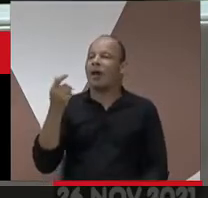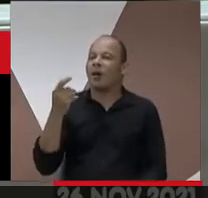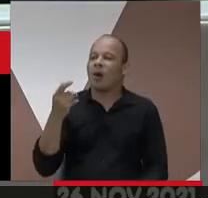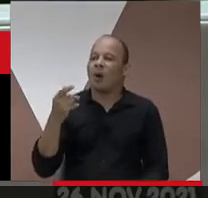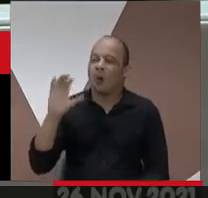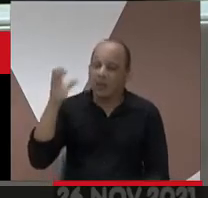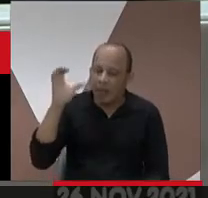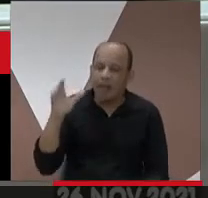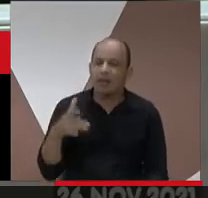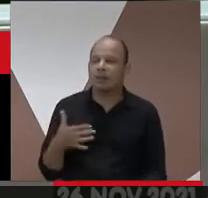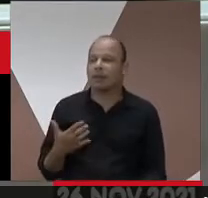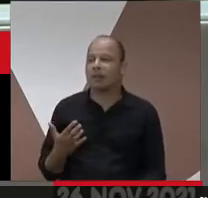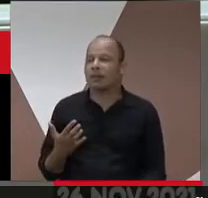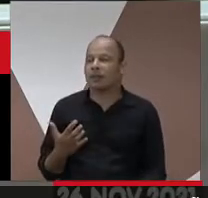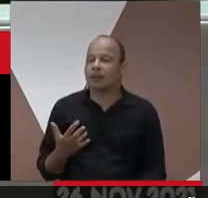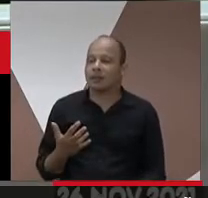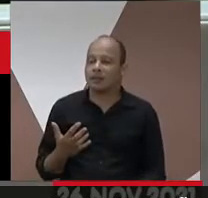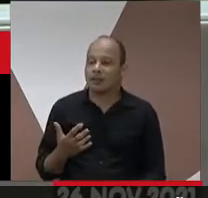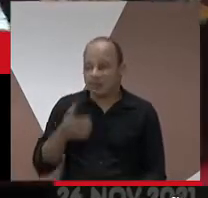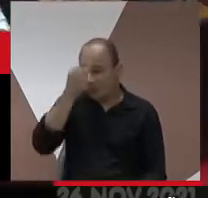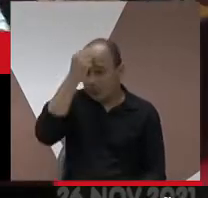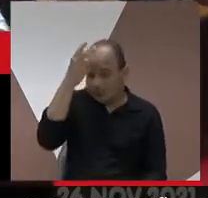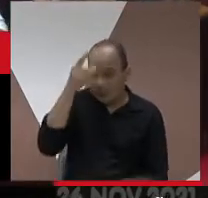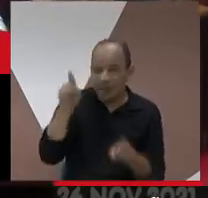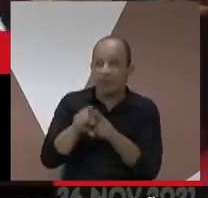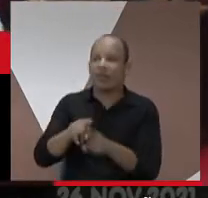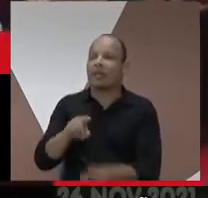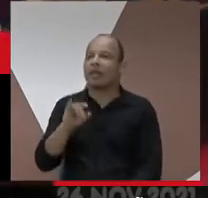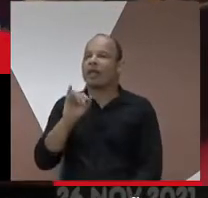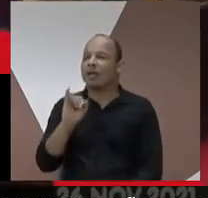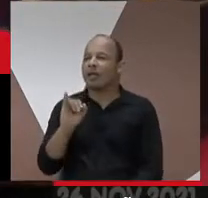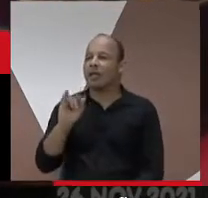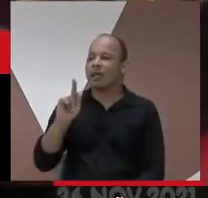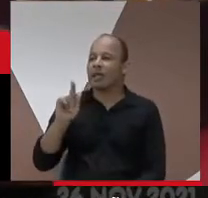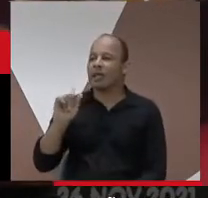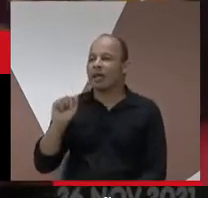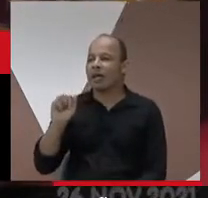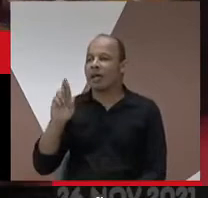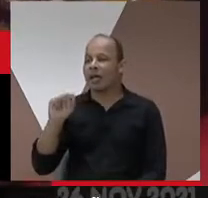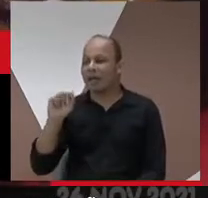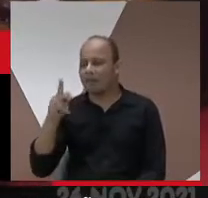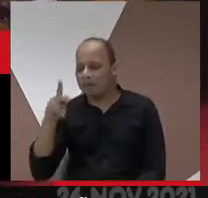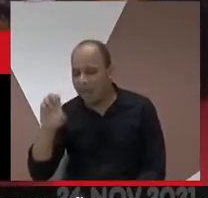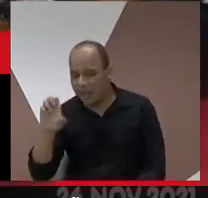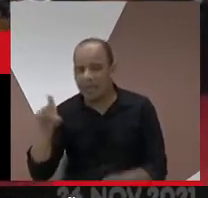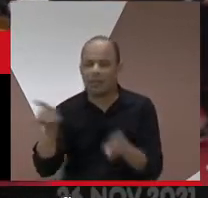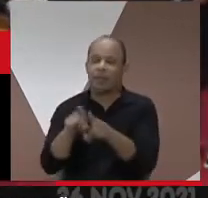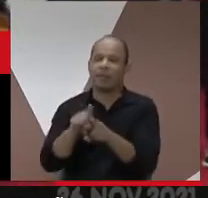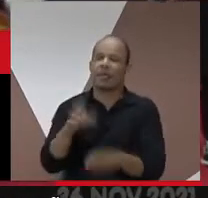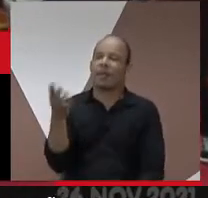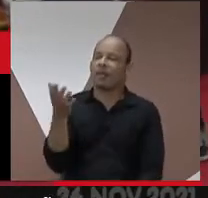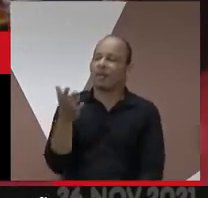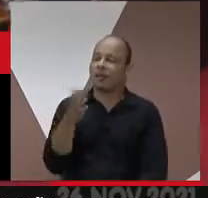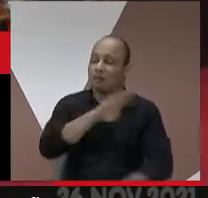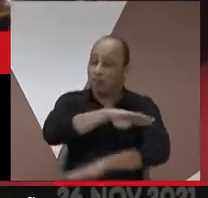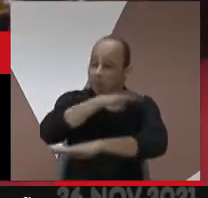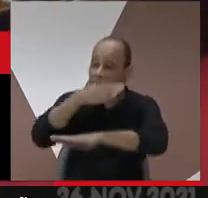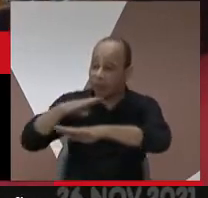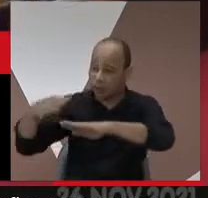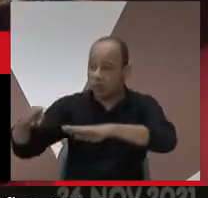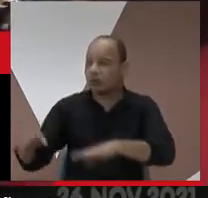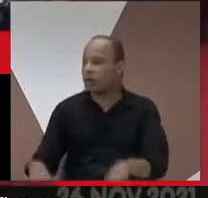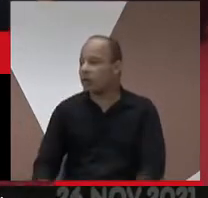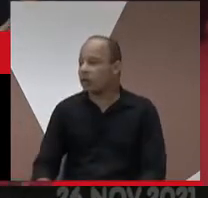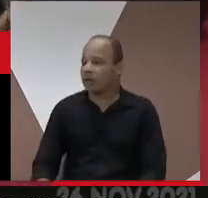presentes, lembro de Igarapé, de Brumadinho e de outra